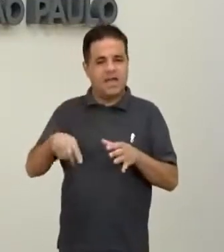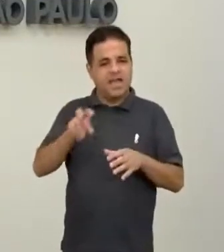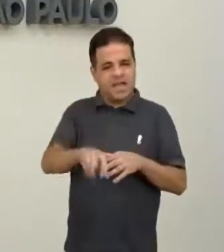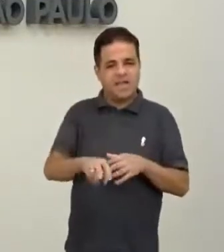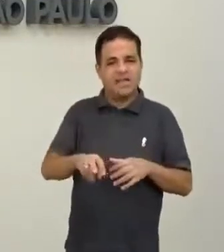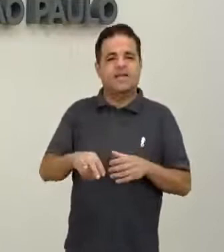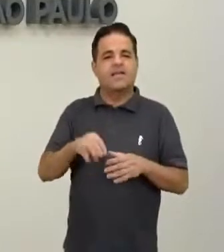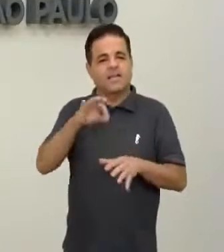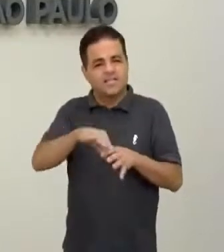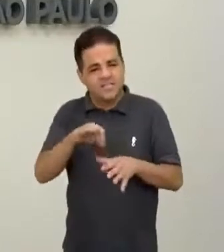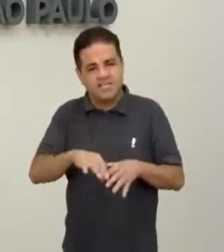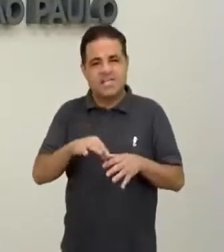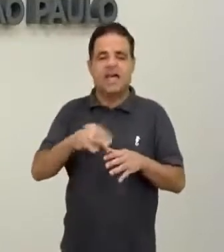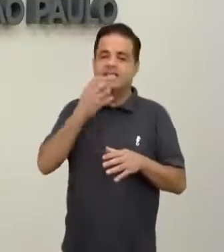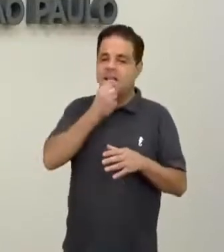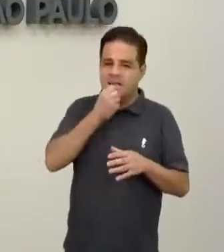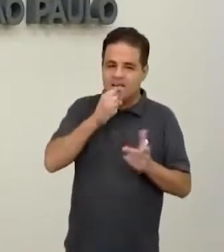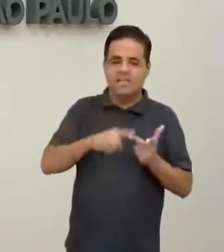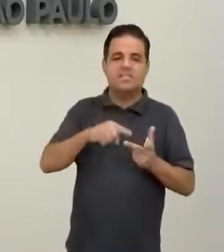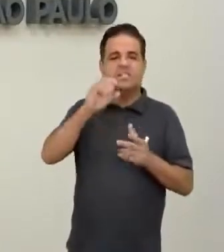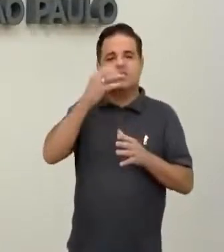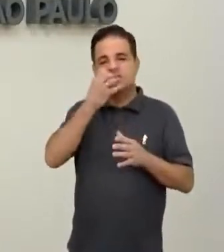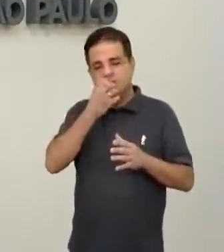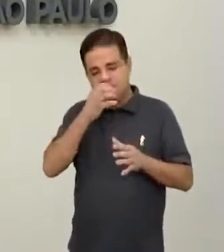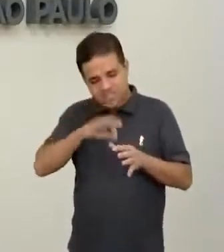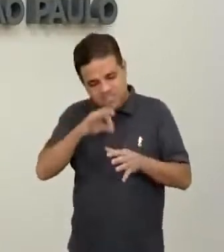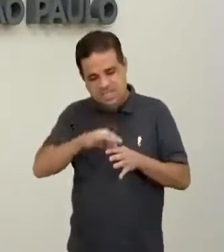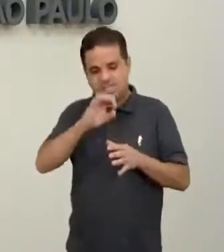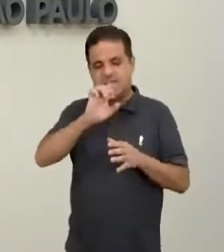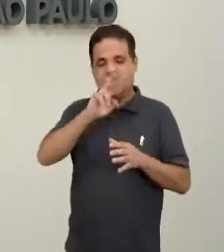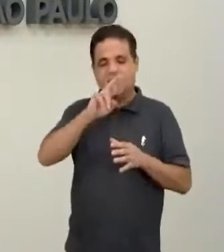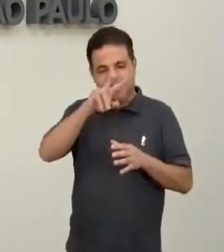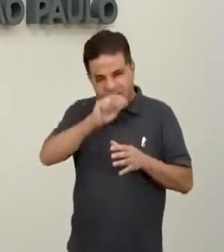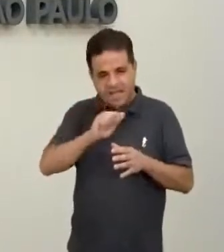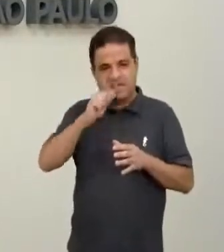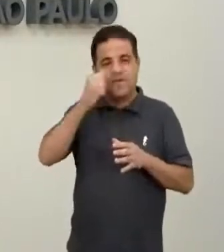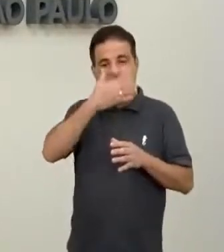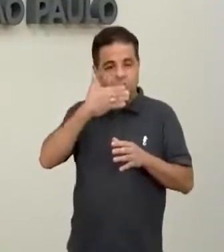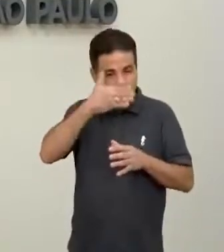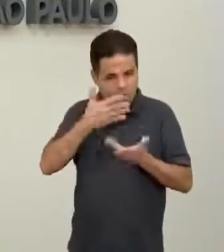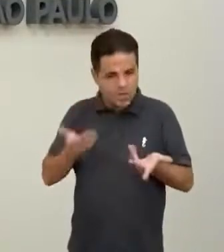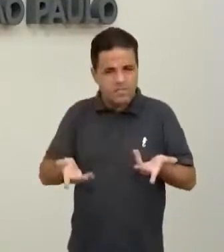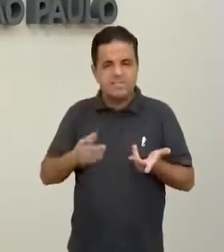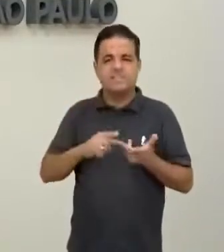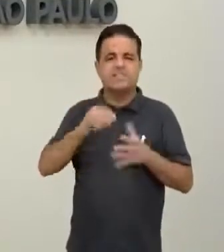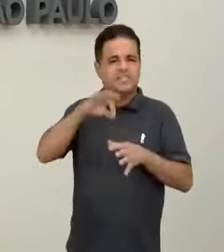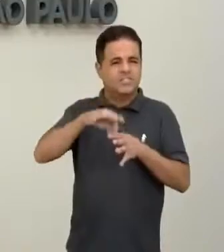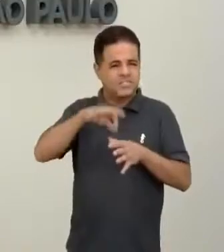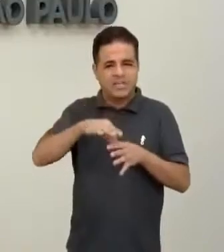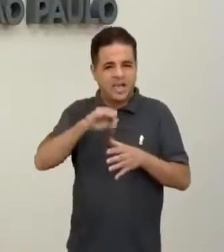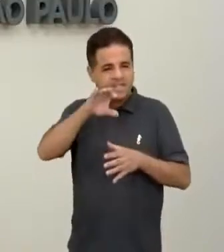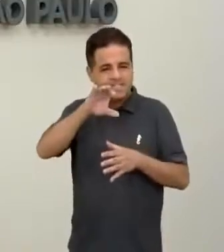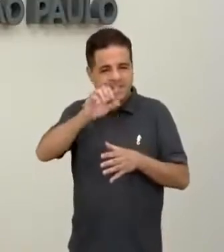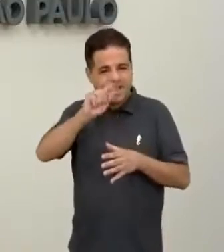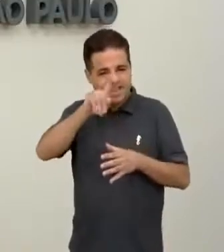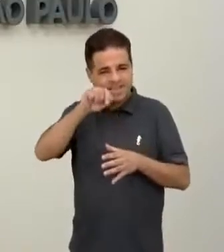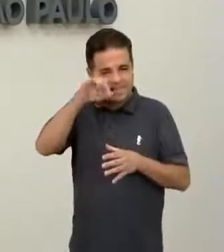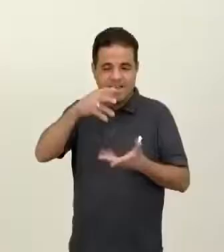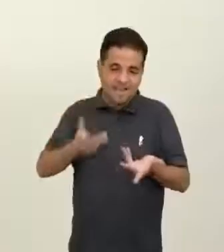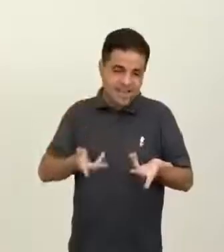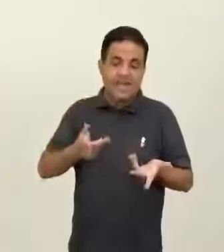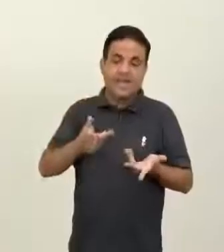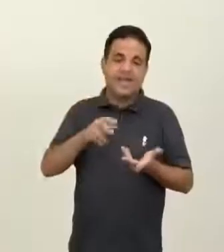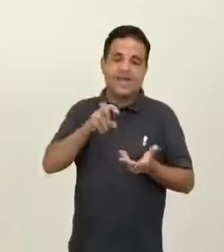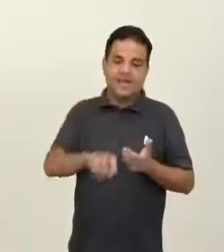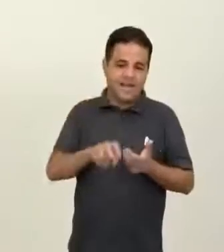tudo, né? Chá de laranjeira, chá de cidreira, chá de erva doce, chá de hortelã e chá de cadeira. Mas o chá de cadeira não é o chá de cadeira. Então muito no